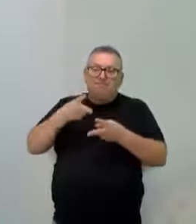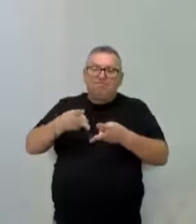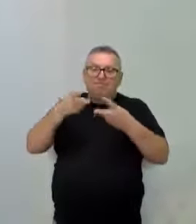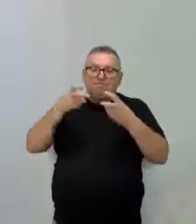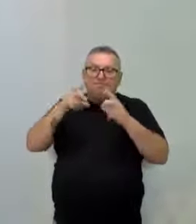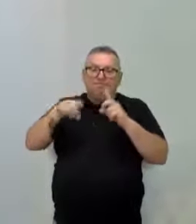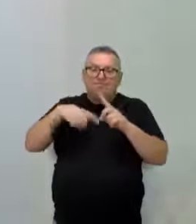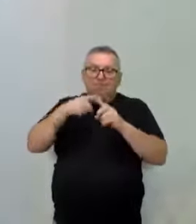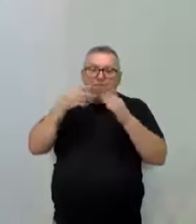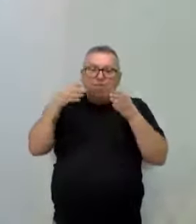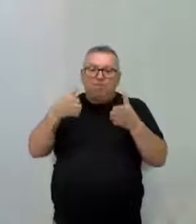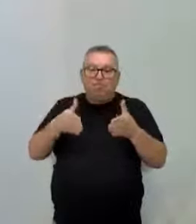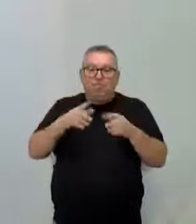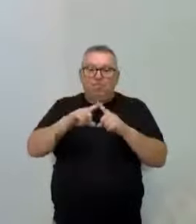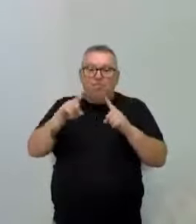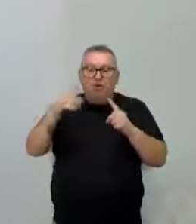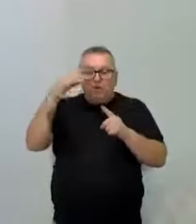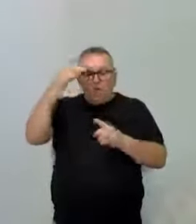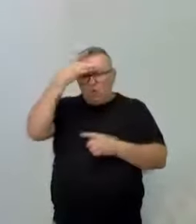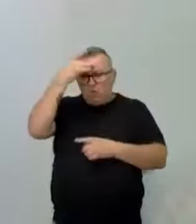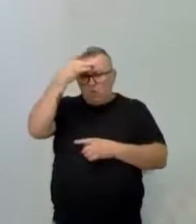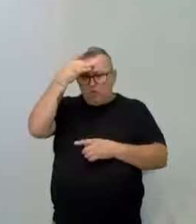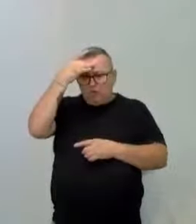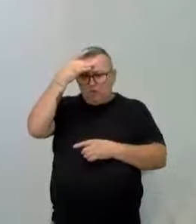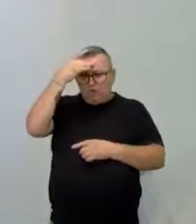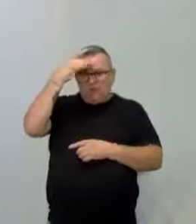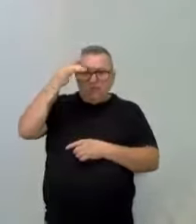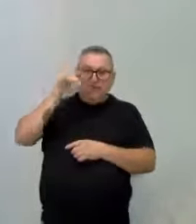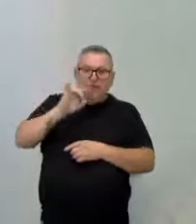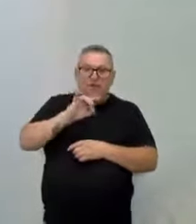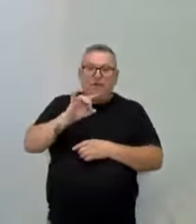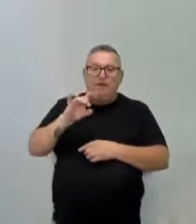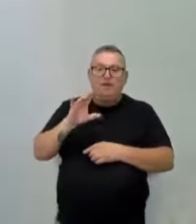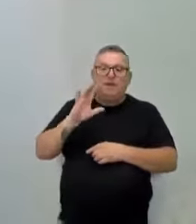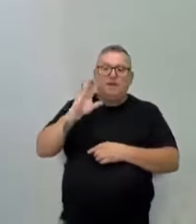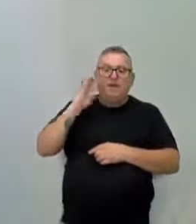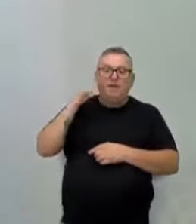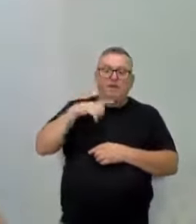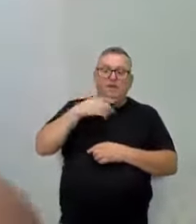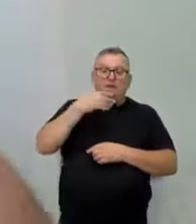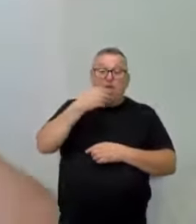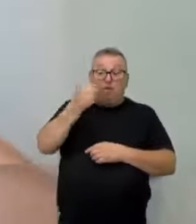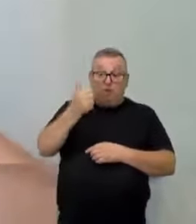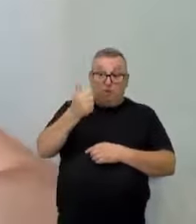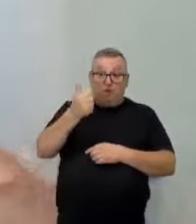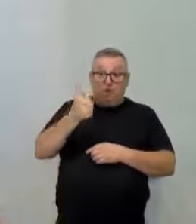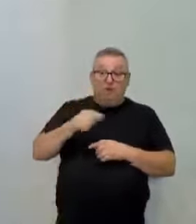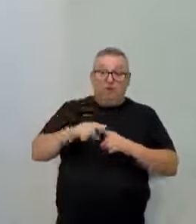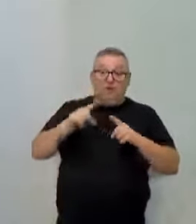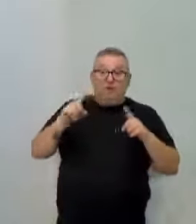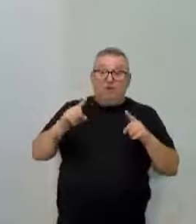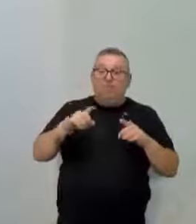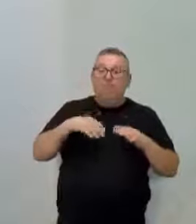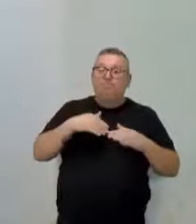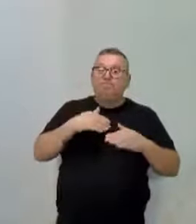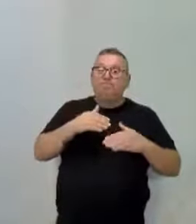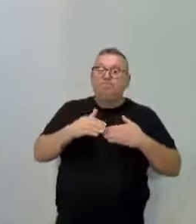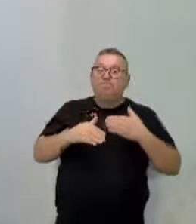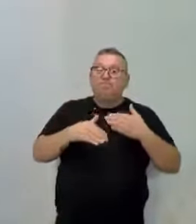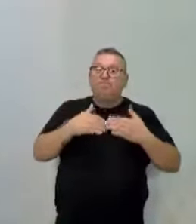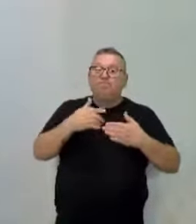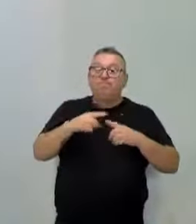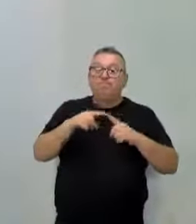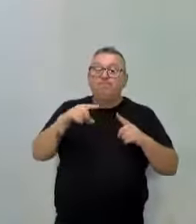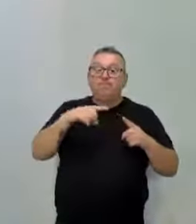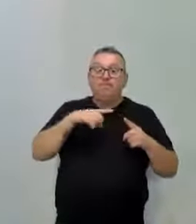com maior ênfase, com maior consciência, para que a cada tomada de decisão seja melhor. Então, na sequência, quando ele preenche, a gente